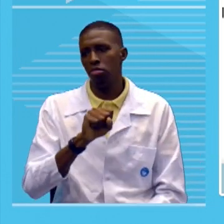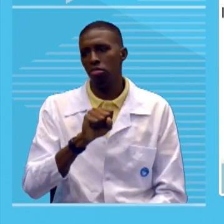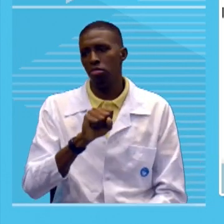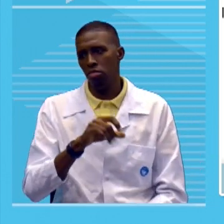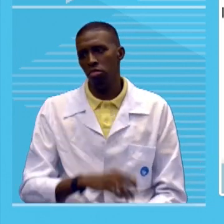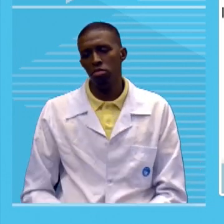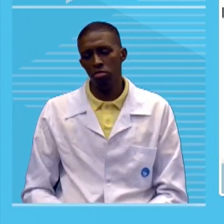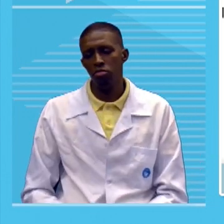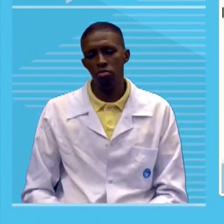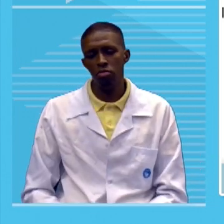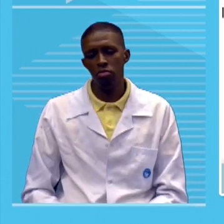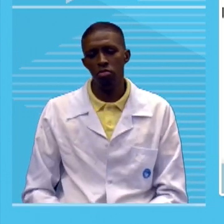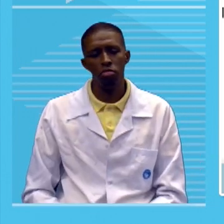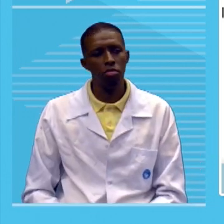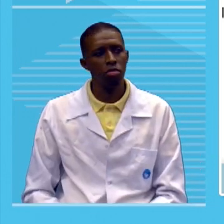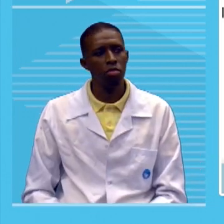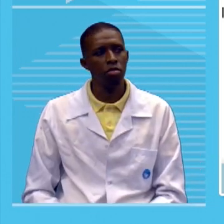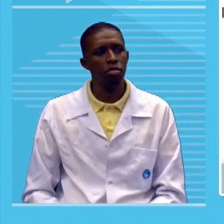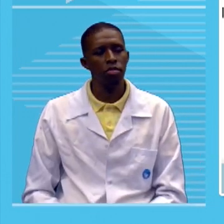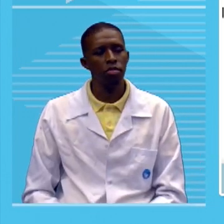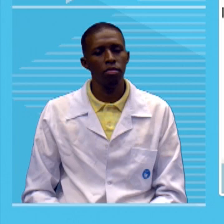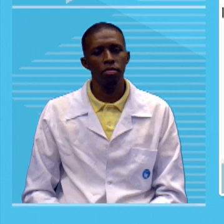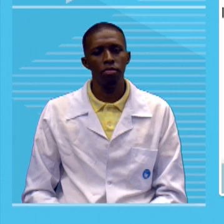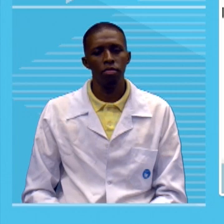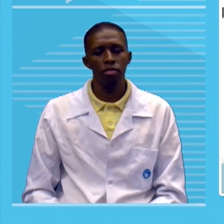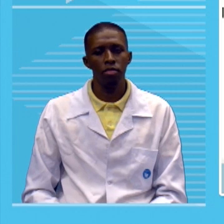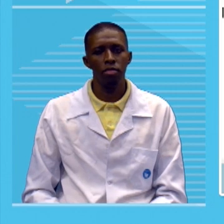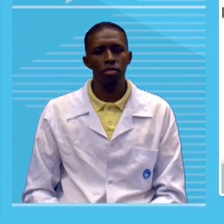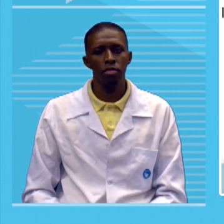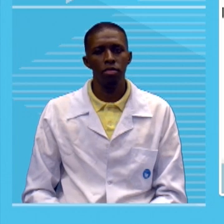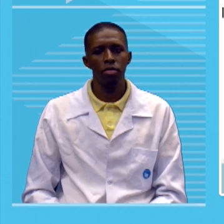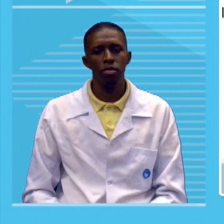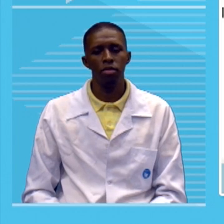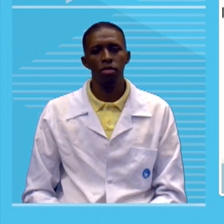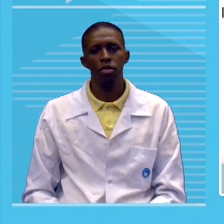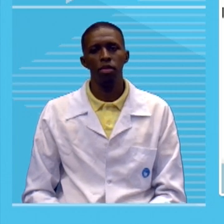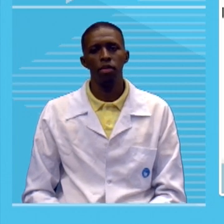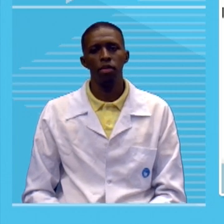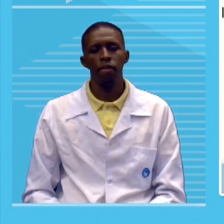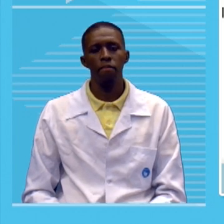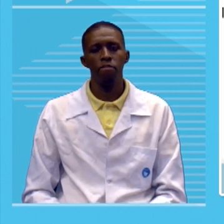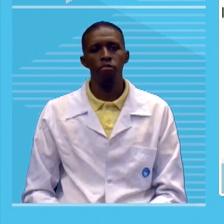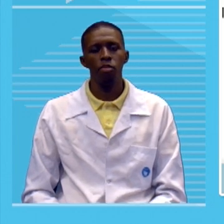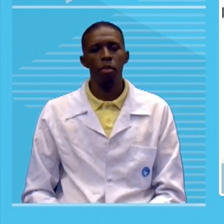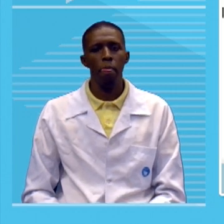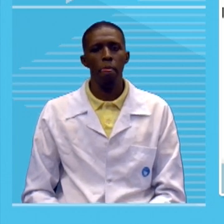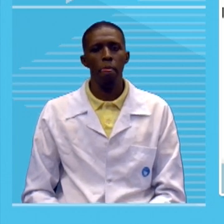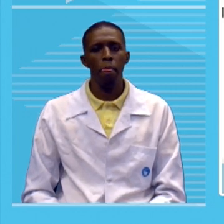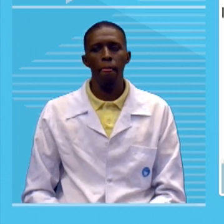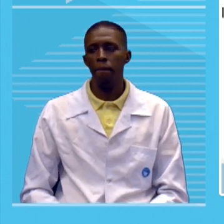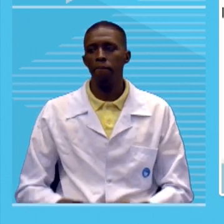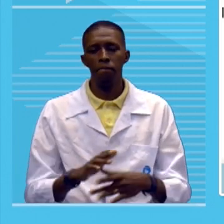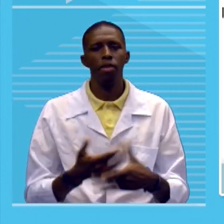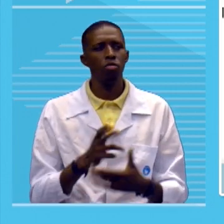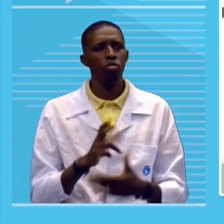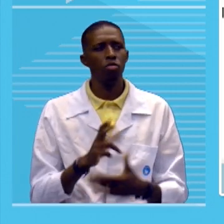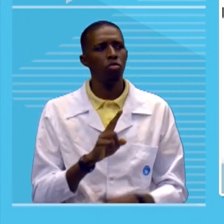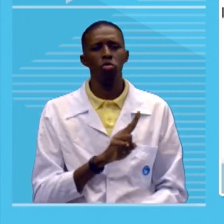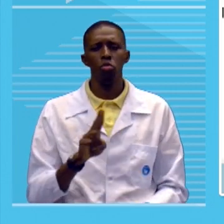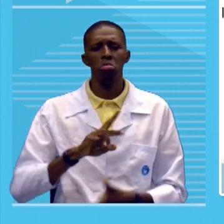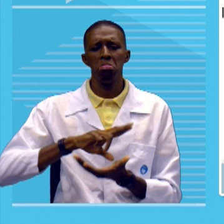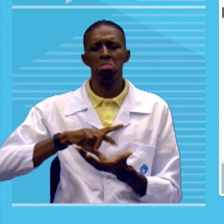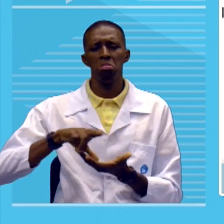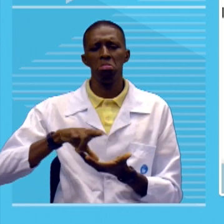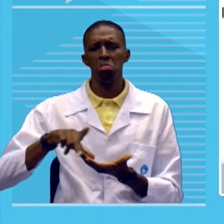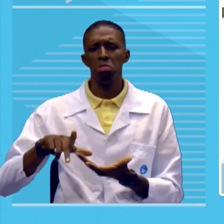composto, João, Pedro, Abidoral, Catifunda, Ataxestes, Ermengarda e Abidoralina, saíram